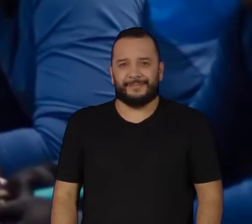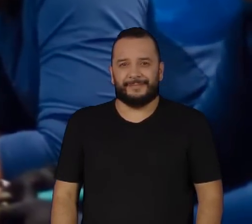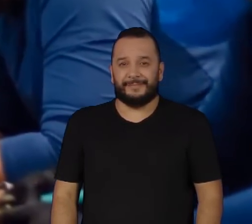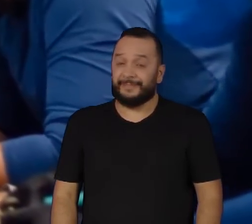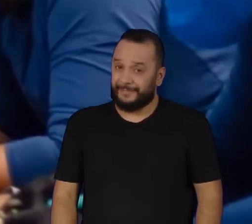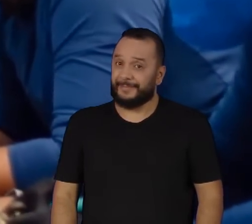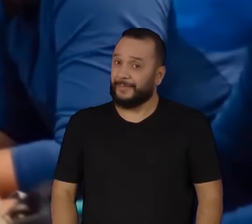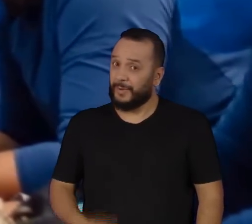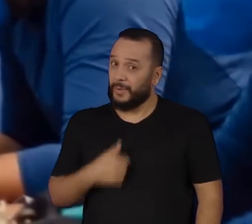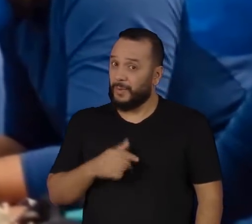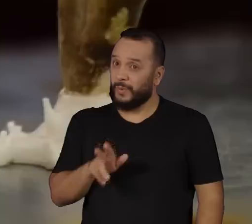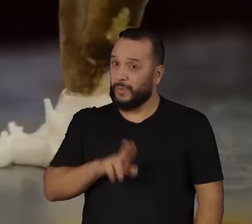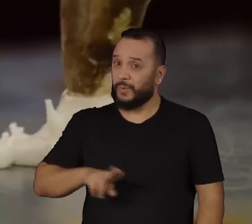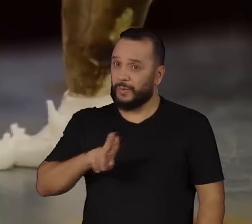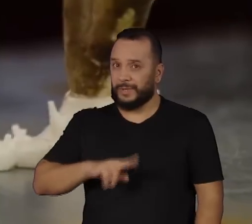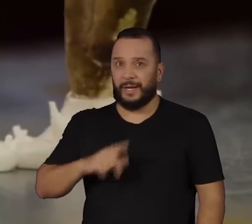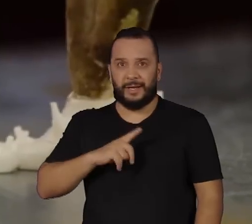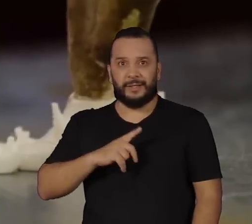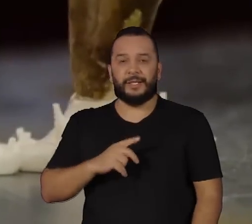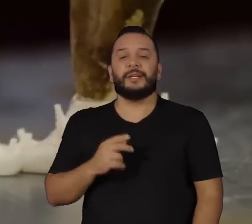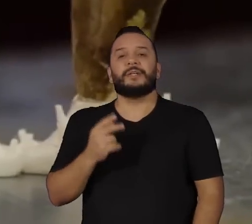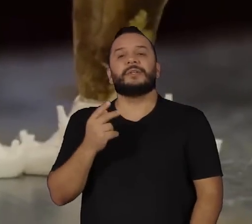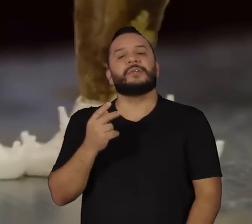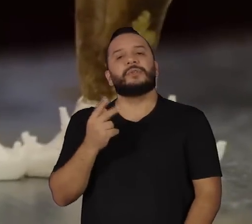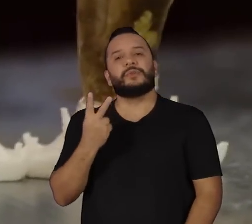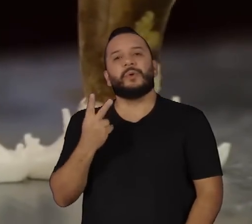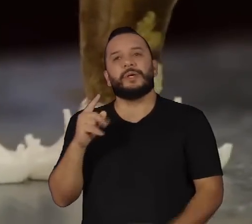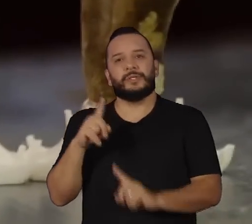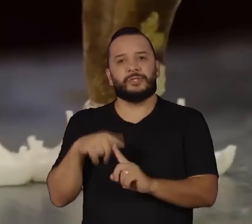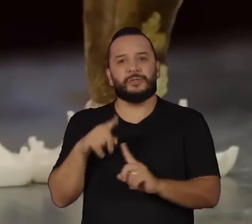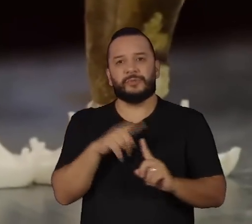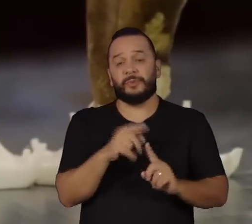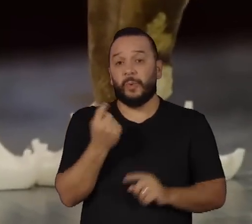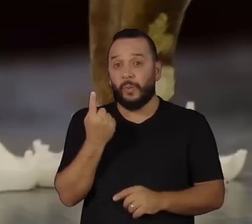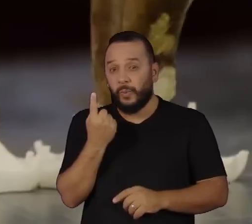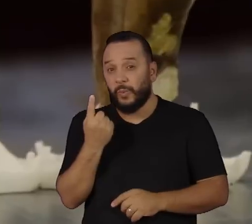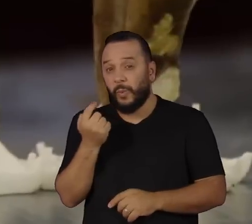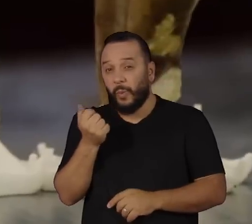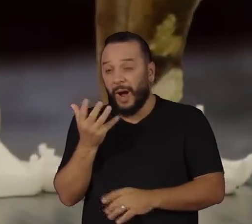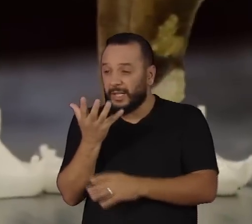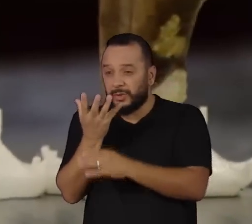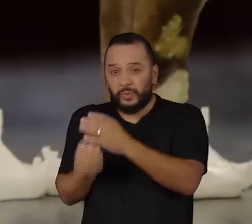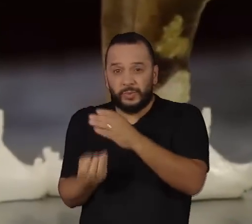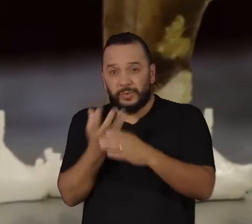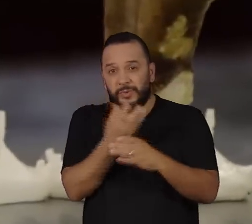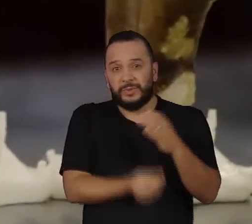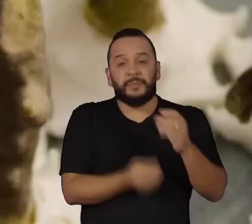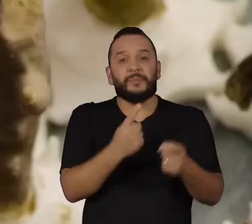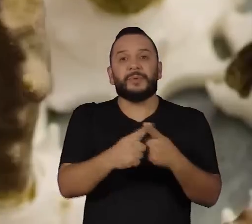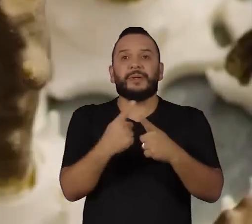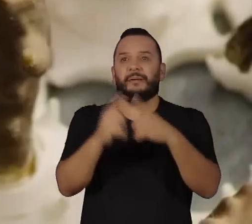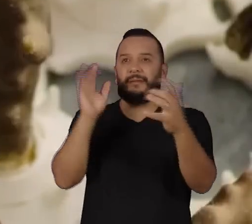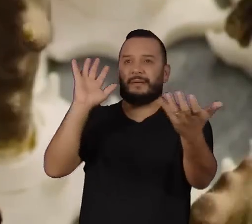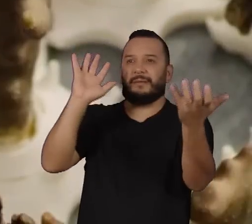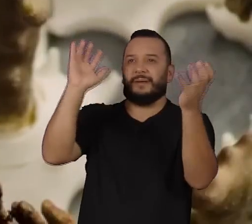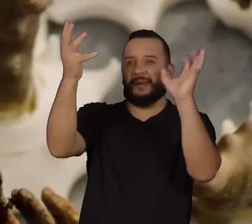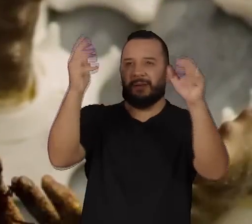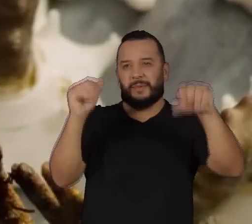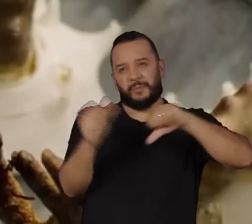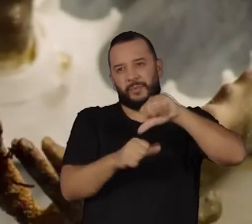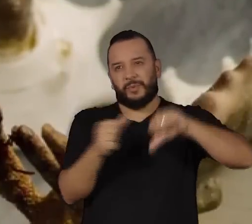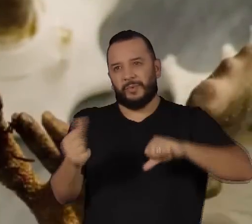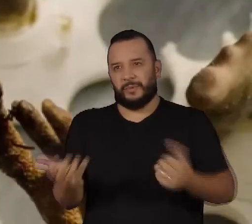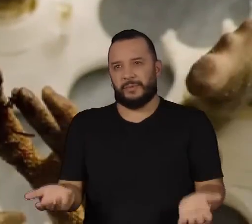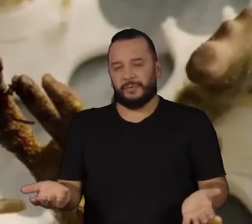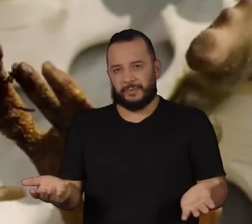São utilizadas 2 espécies de corais, ameaçadas de extinção, sobretudo pela crise climática. Esse